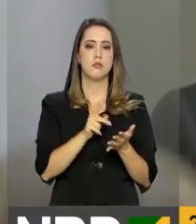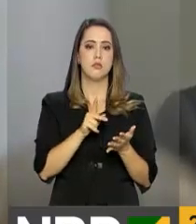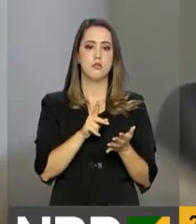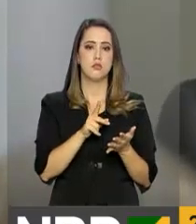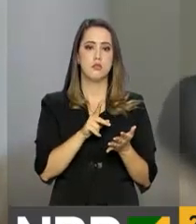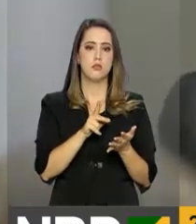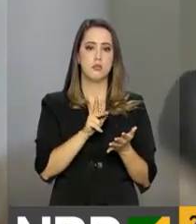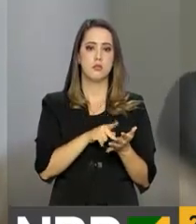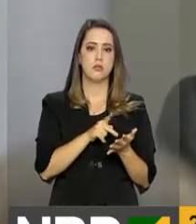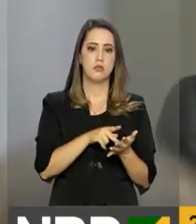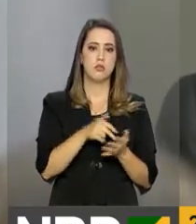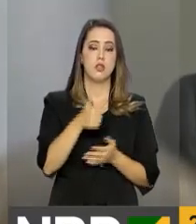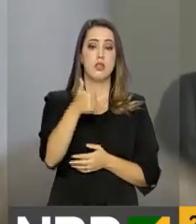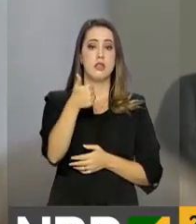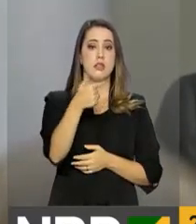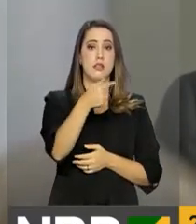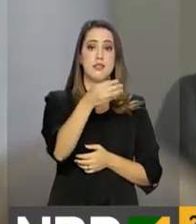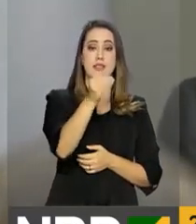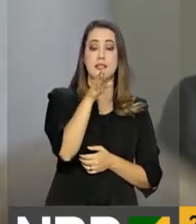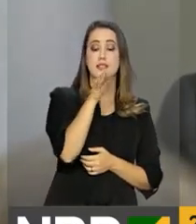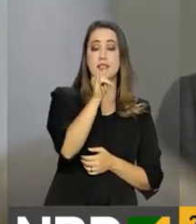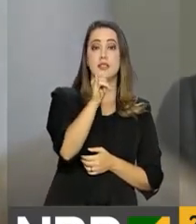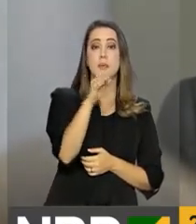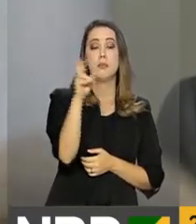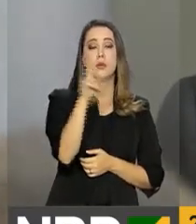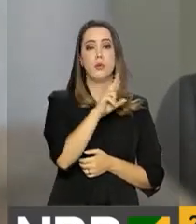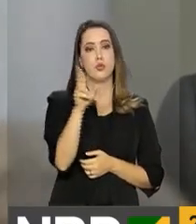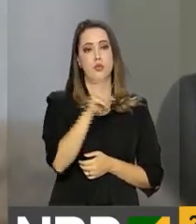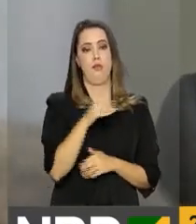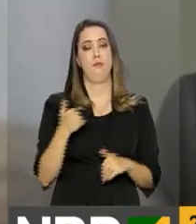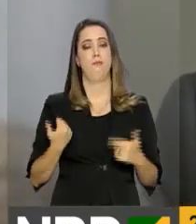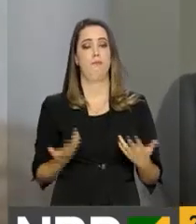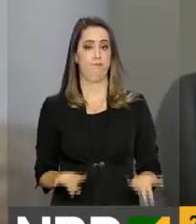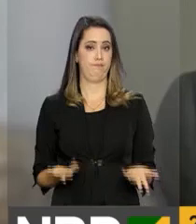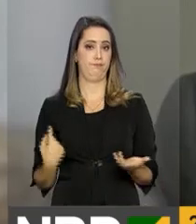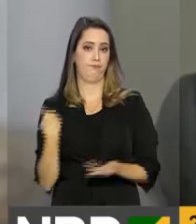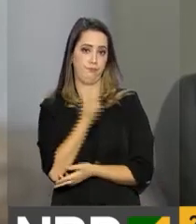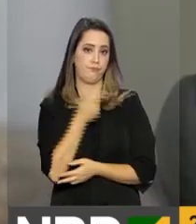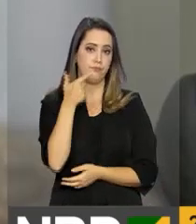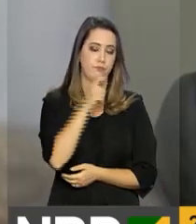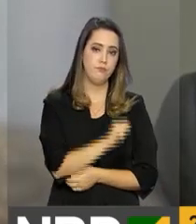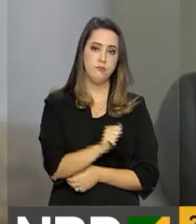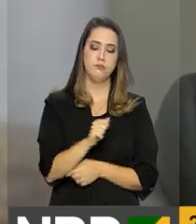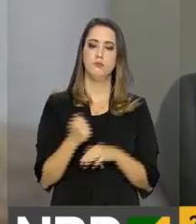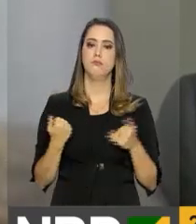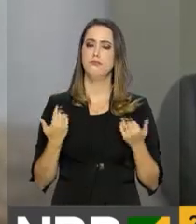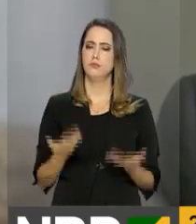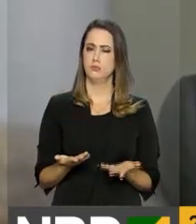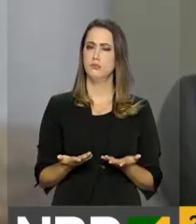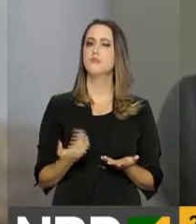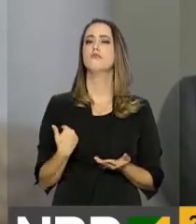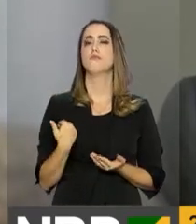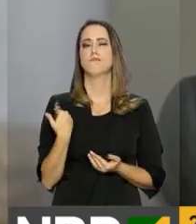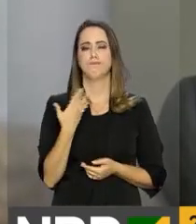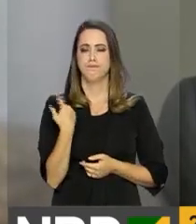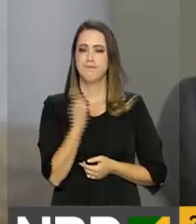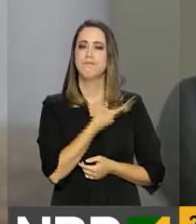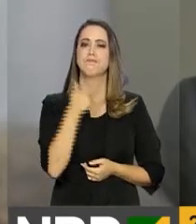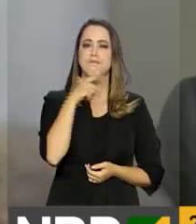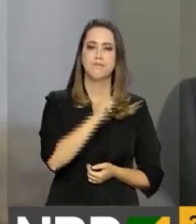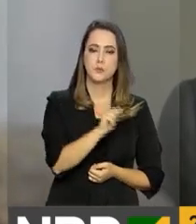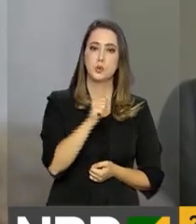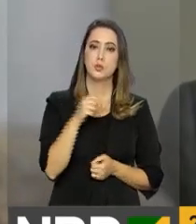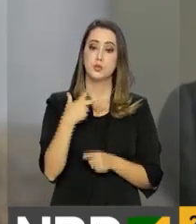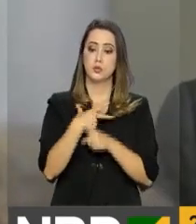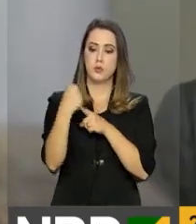ou seja, de 170 bilhões de reais. E nós conseguimos, interessante, nós conseguimos uma vitória